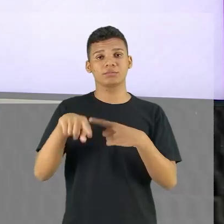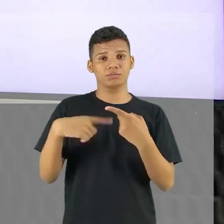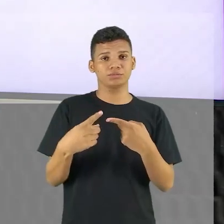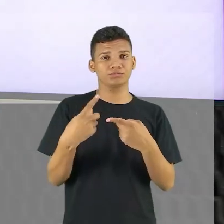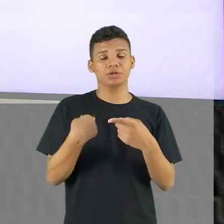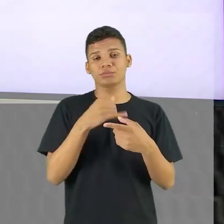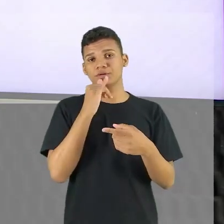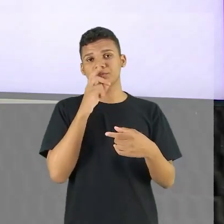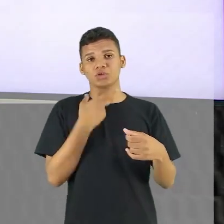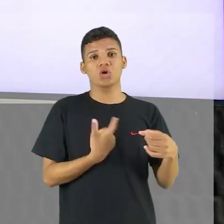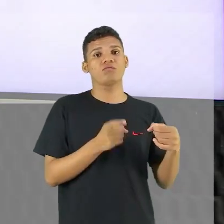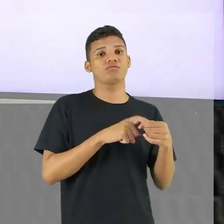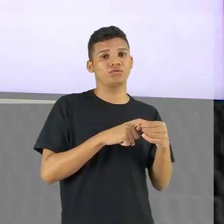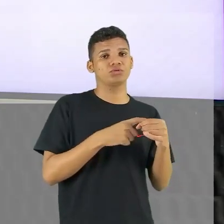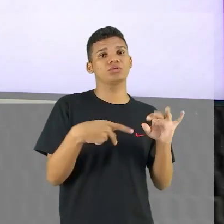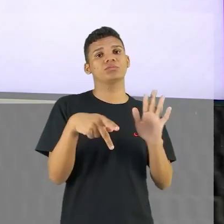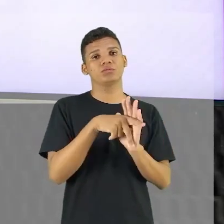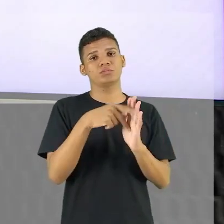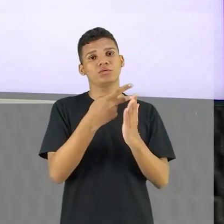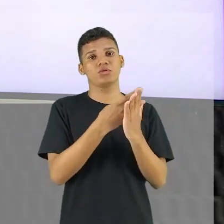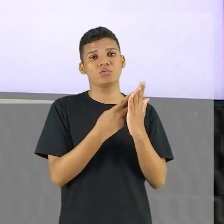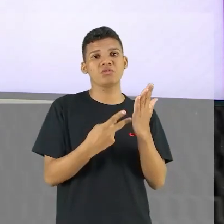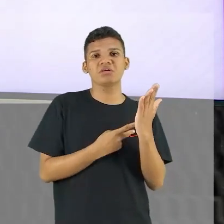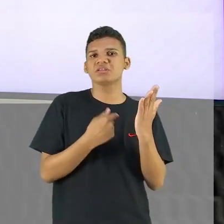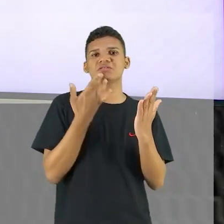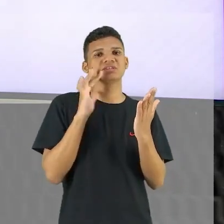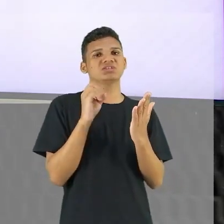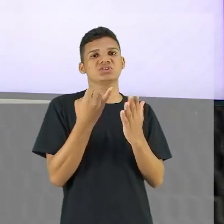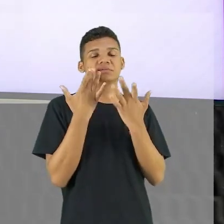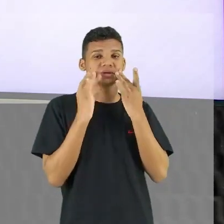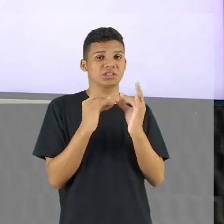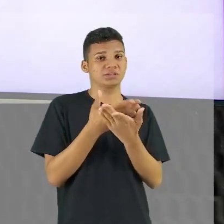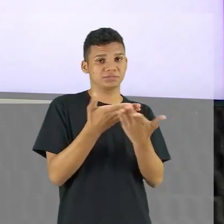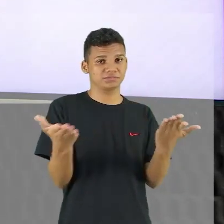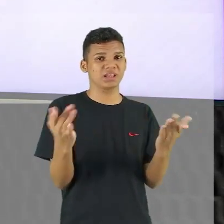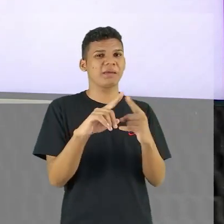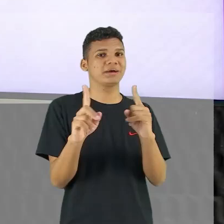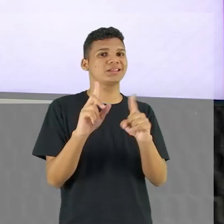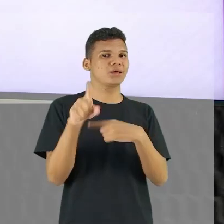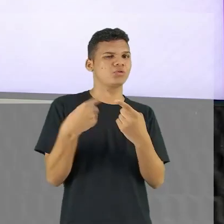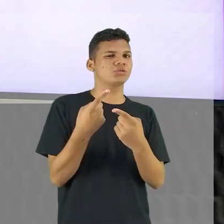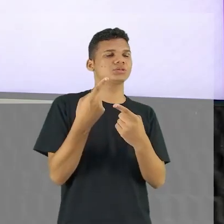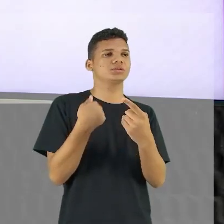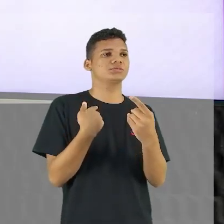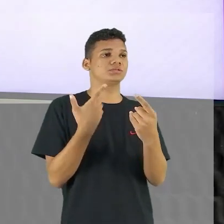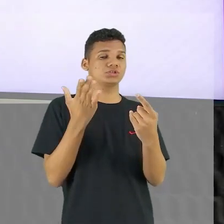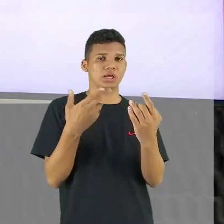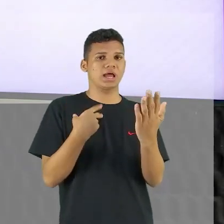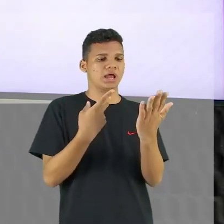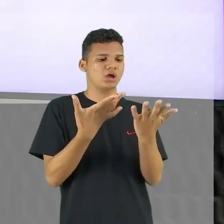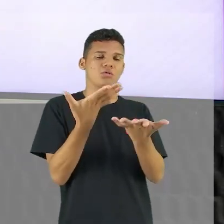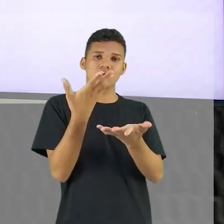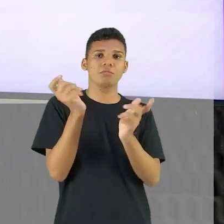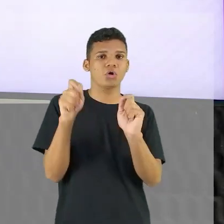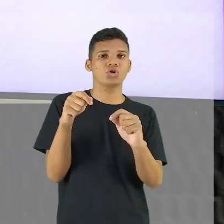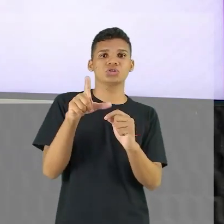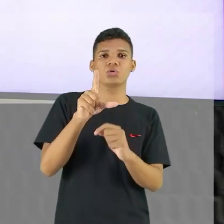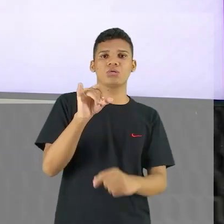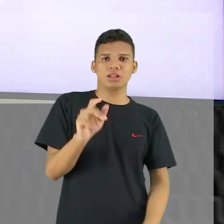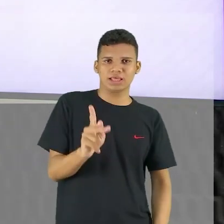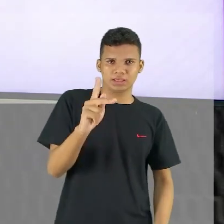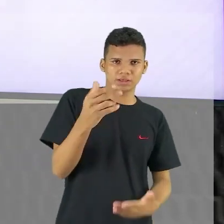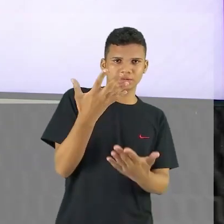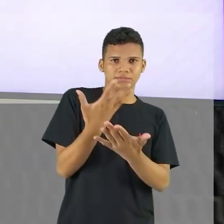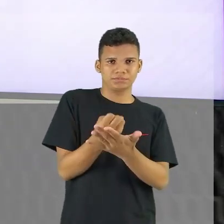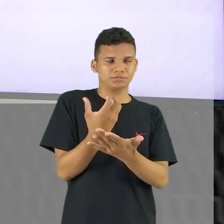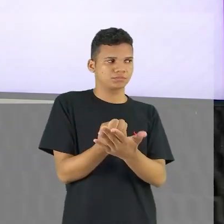poema, não sei se alguma coisa chama a atenção de vocês, mas quando vocês estiverem com o material, né, que vocês podem acessar no link,